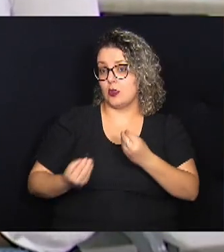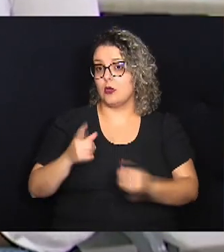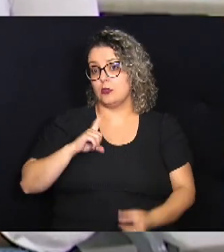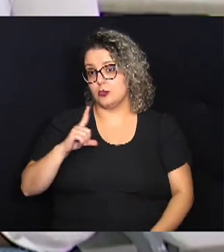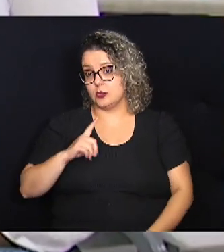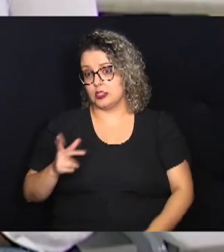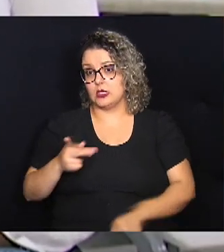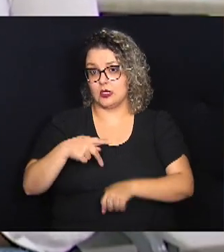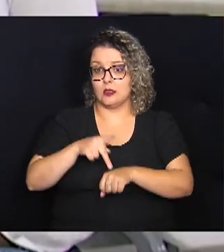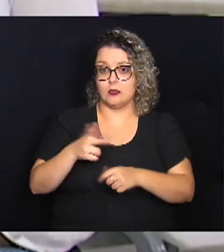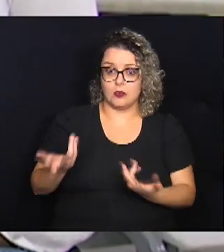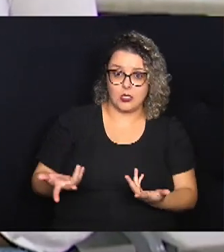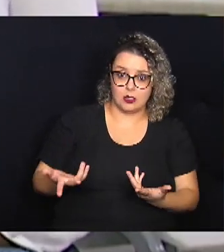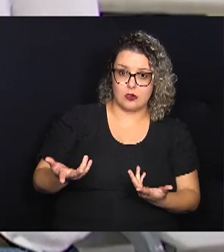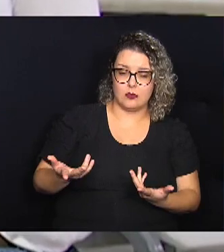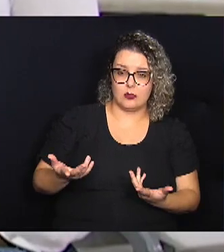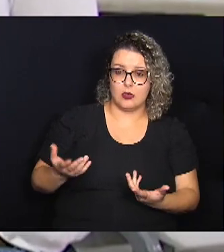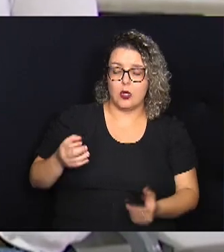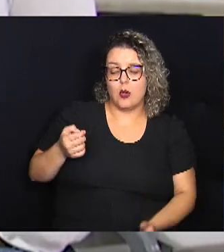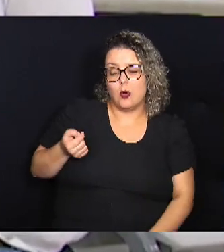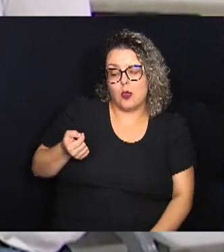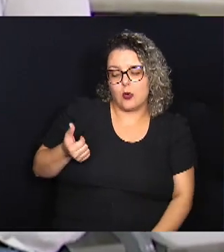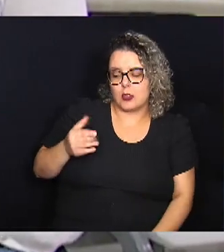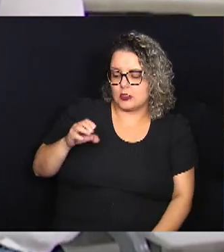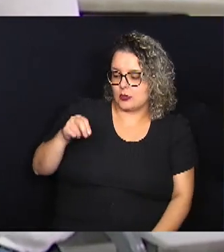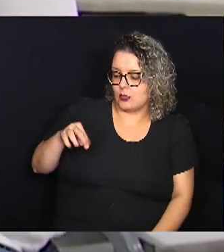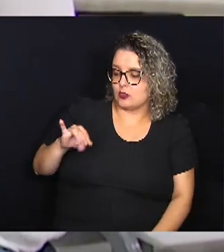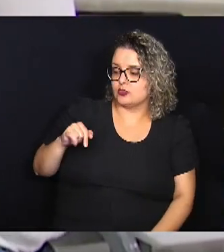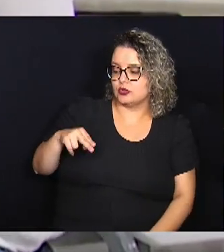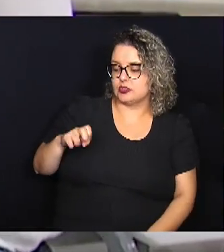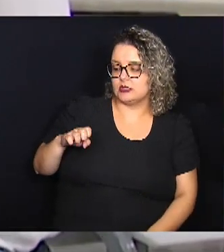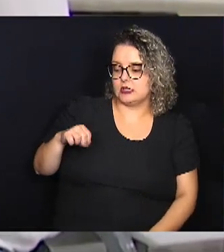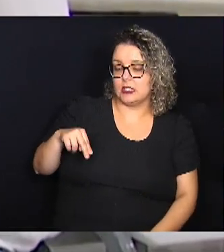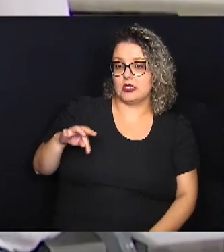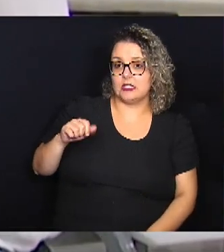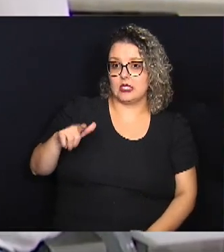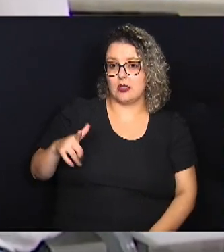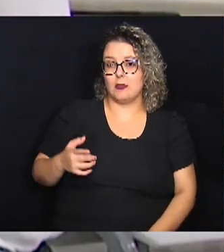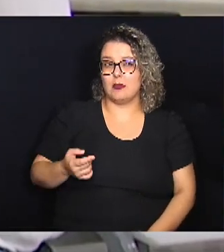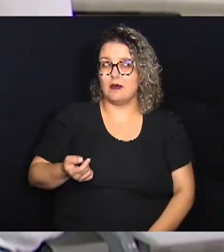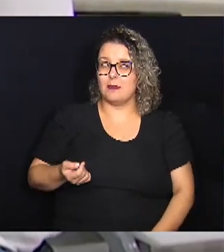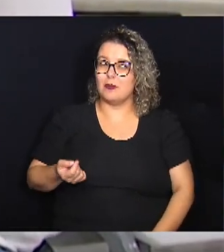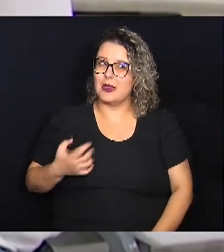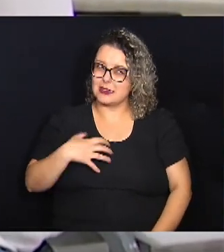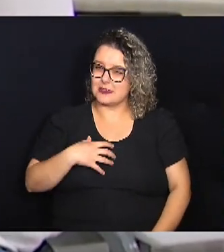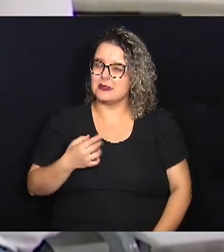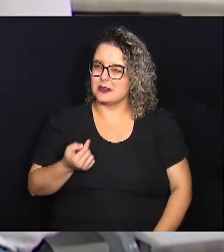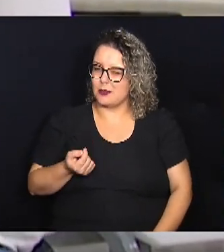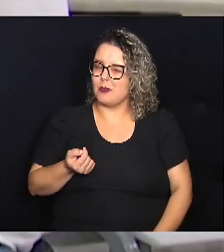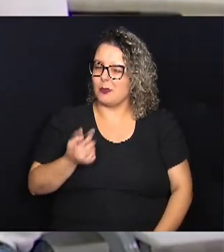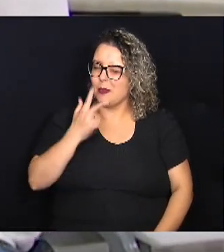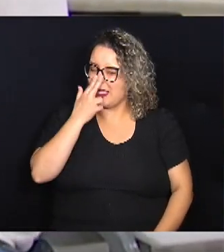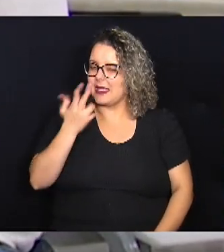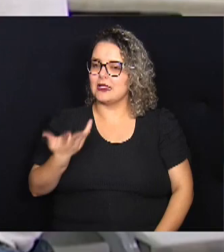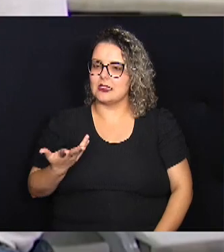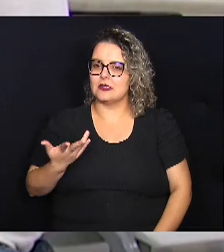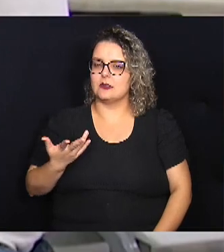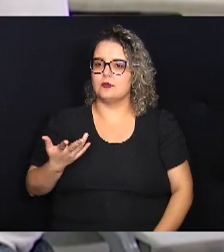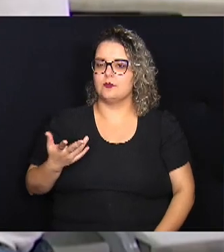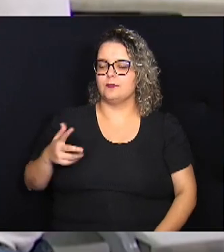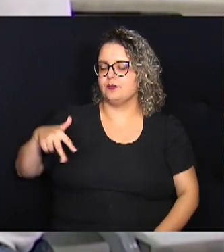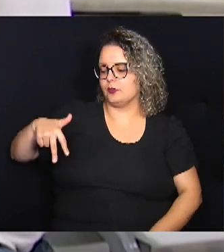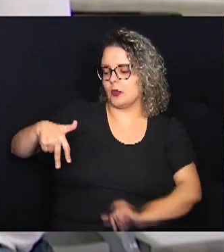tem dimensões quase continentais, a sensação é essa mesmo, né? Quase como se a gente tivesse, muitas vezes, um falante